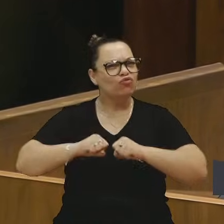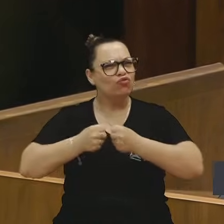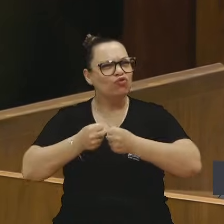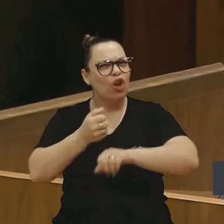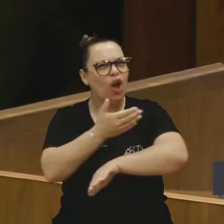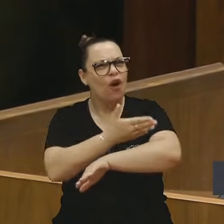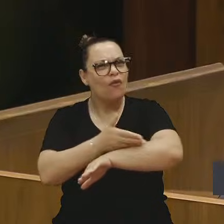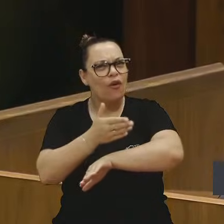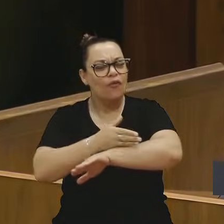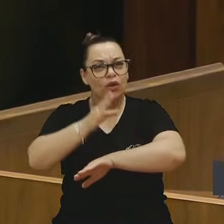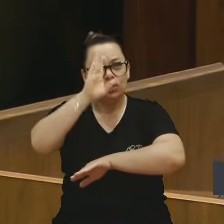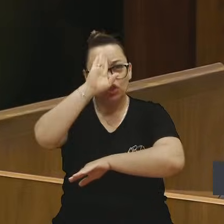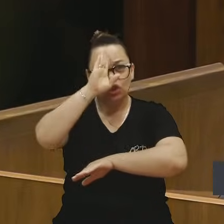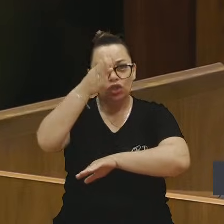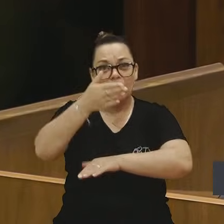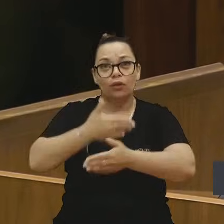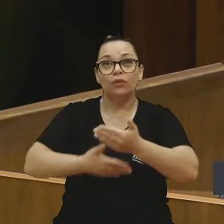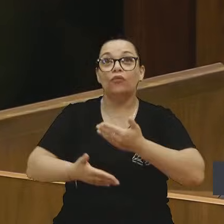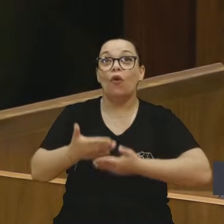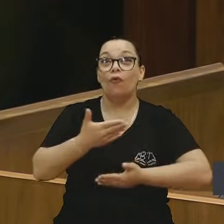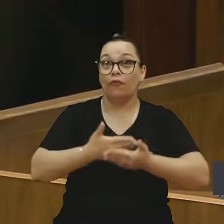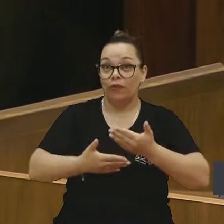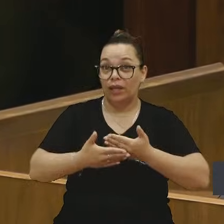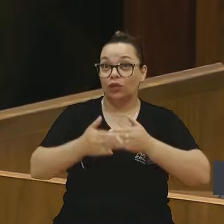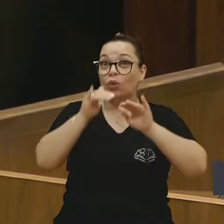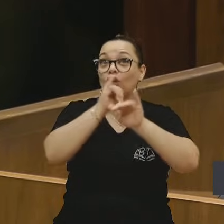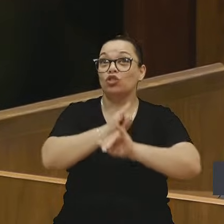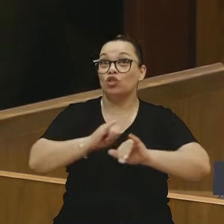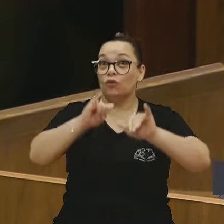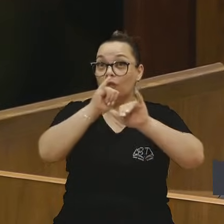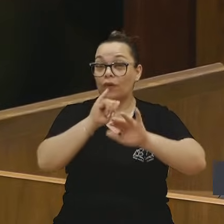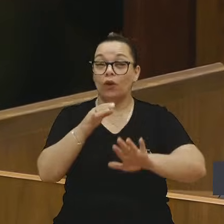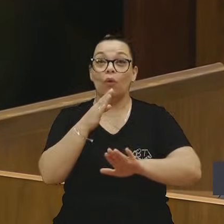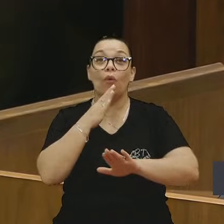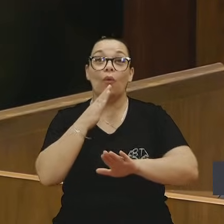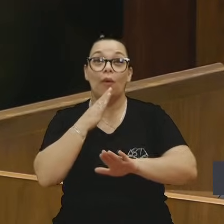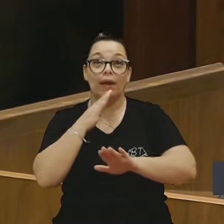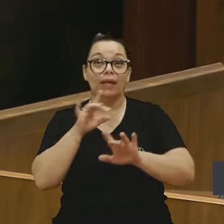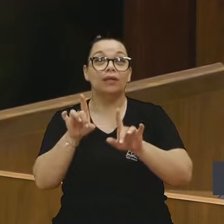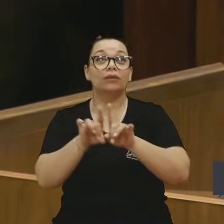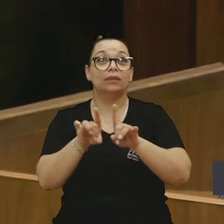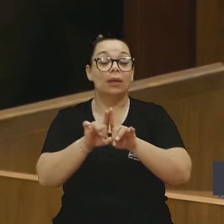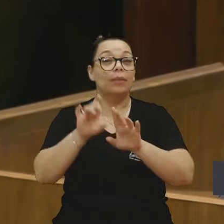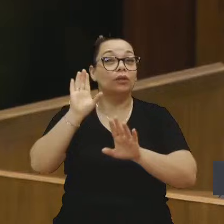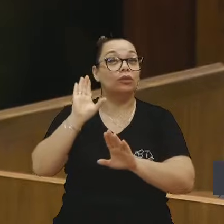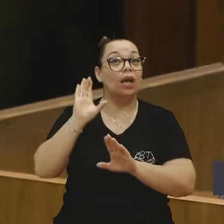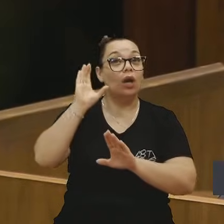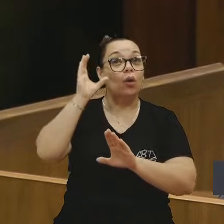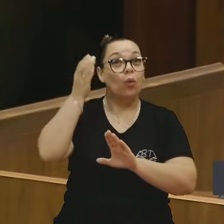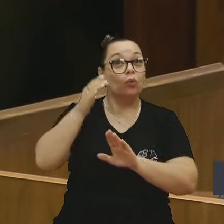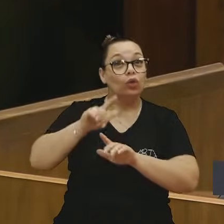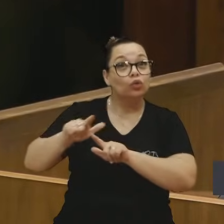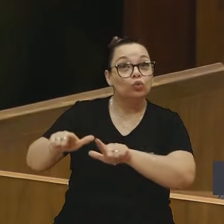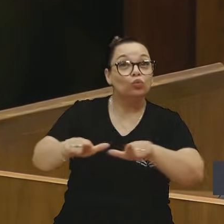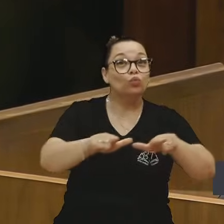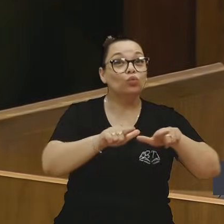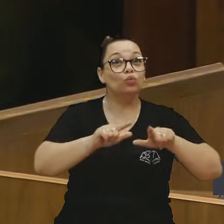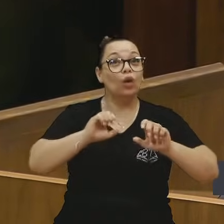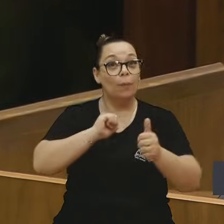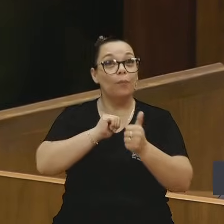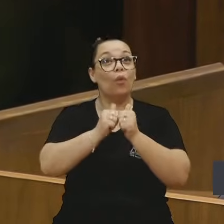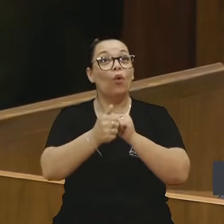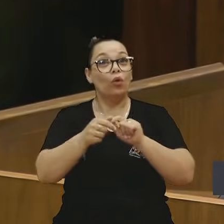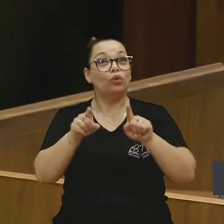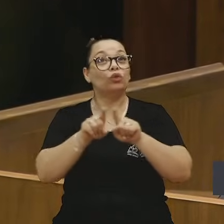está diretamente envolvido. A divulgação e o reconhecimento daquilo que acontece no cenário esportivo também